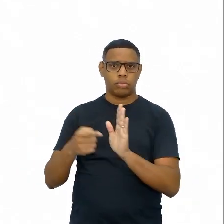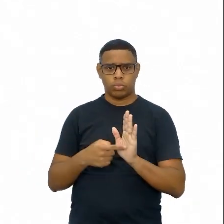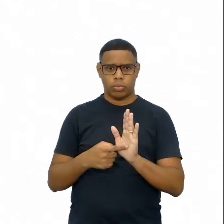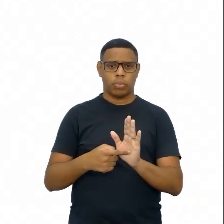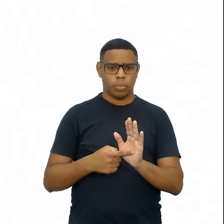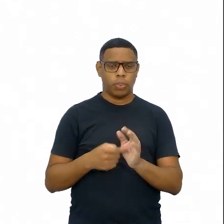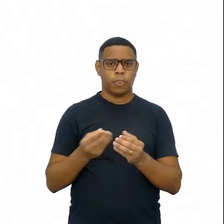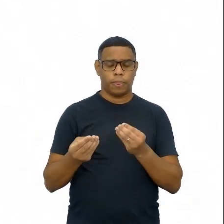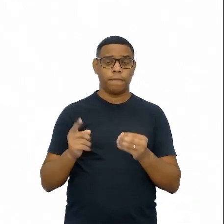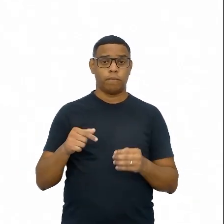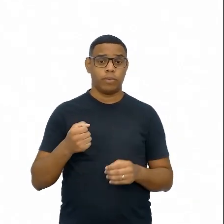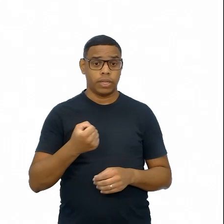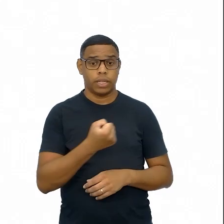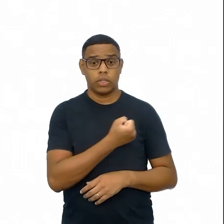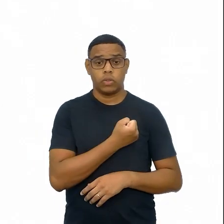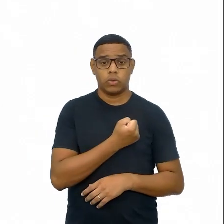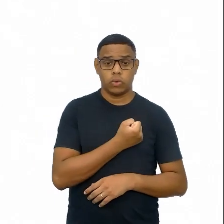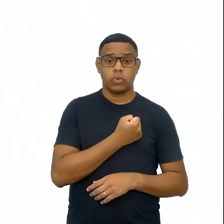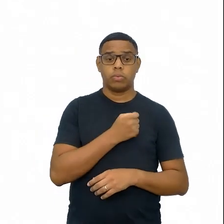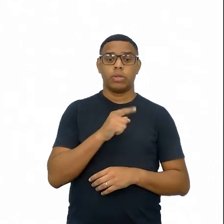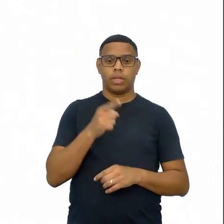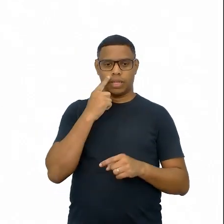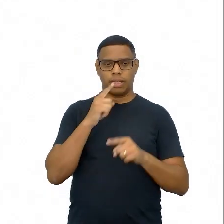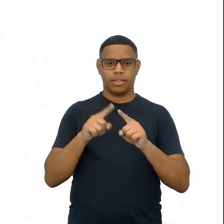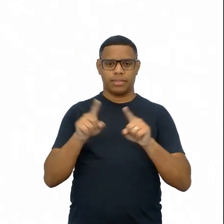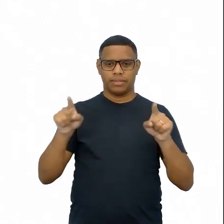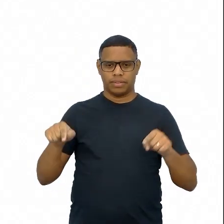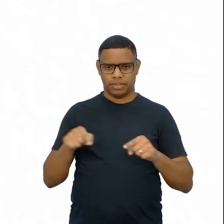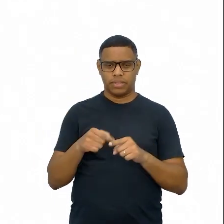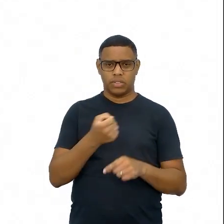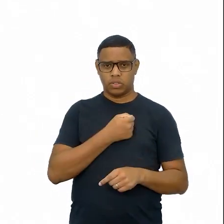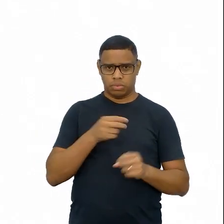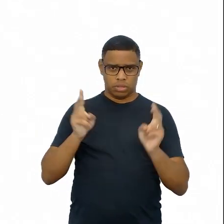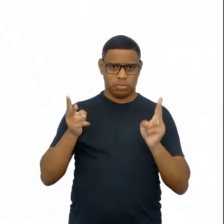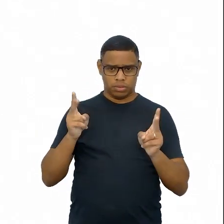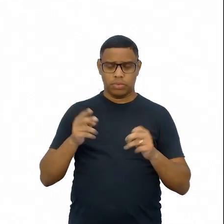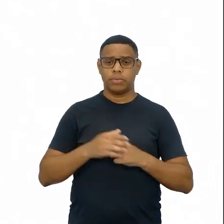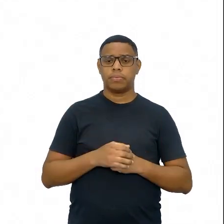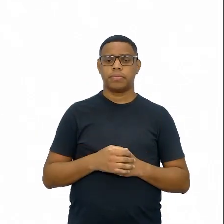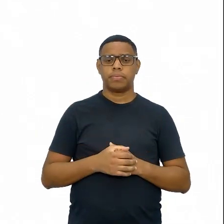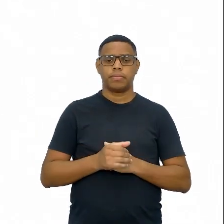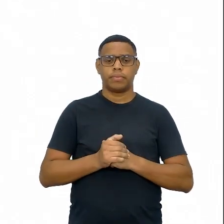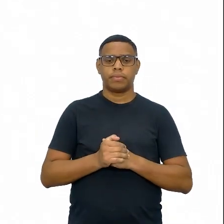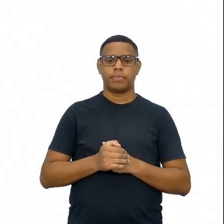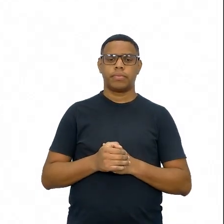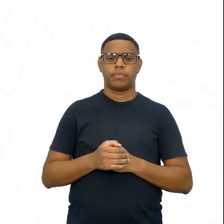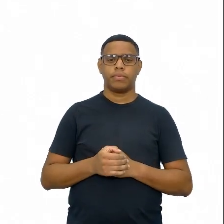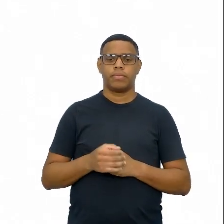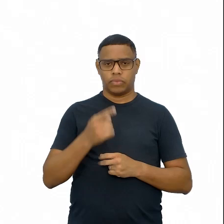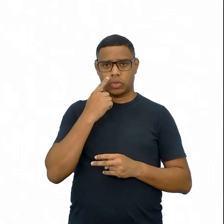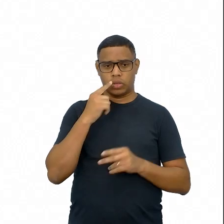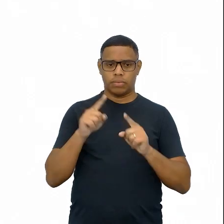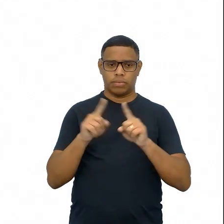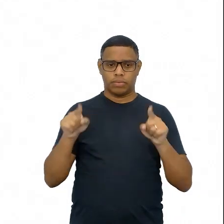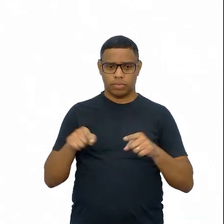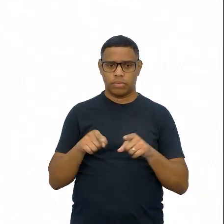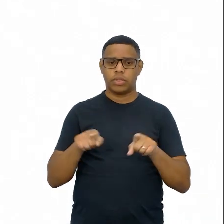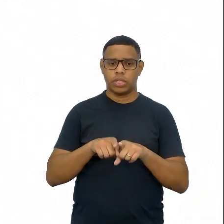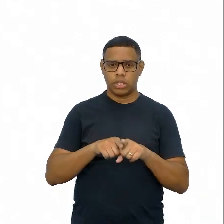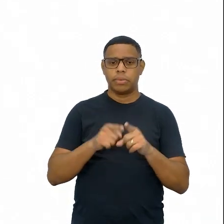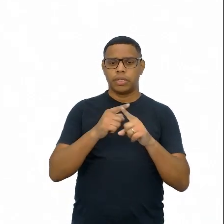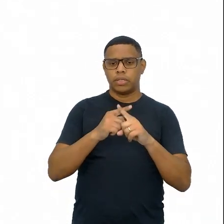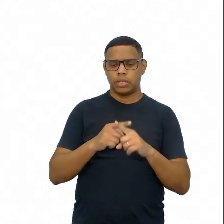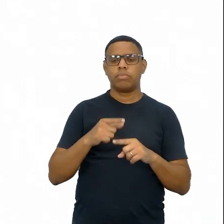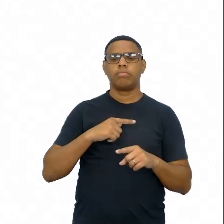apresentados, são números que aparecem no quadro, são os mesmos números, né? Estão aqui, nas